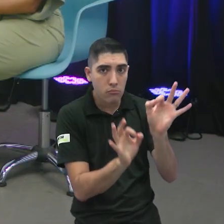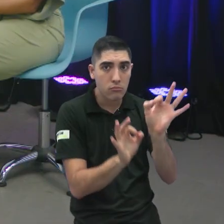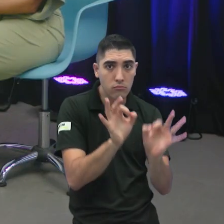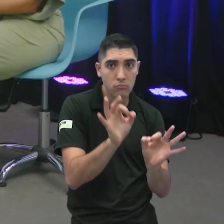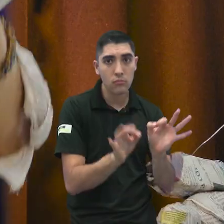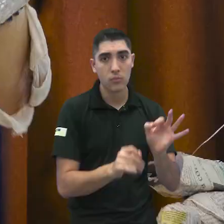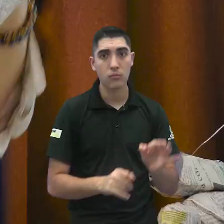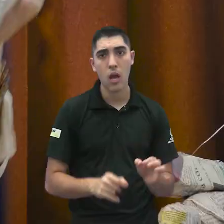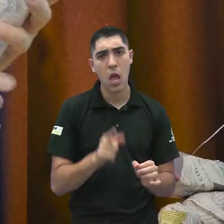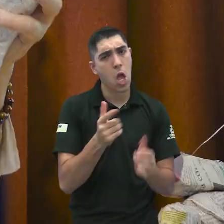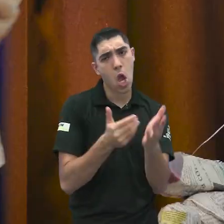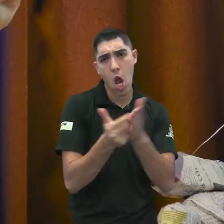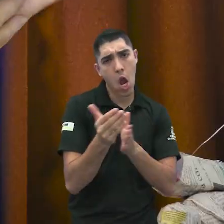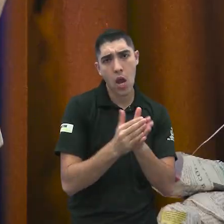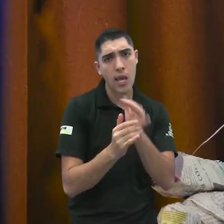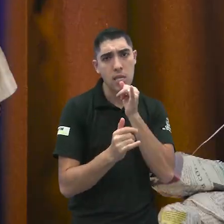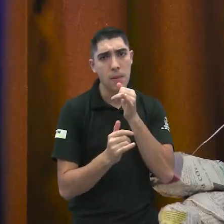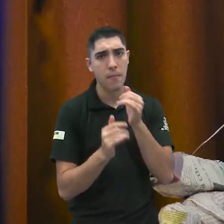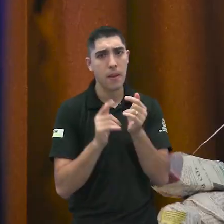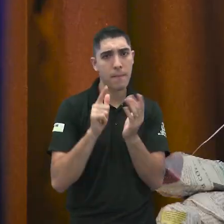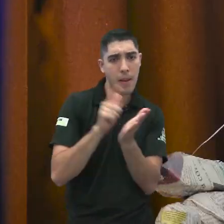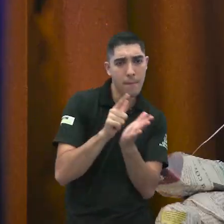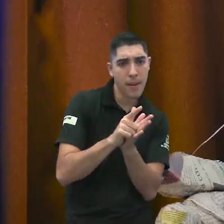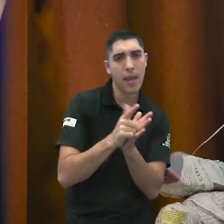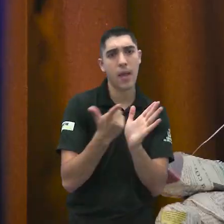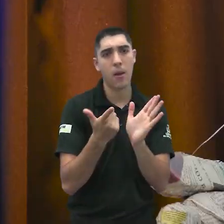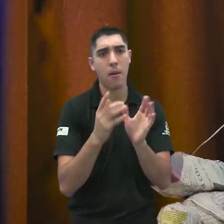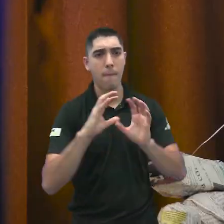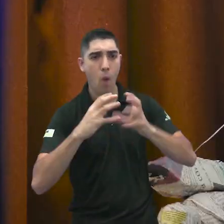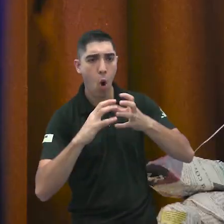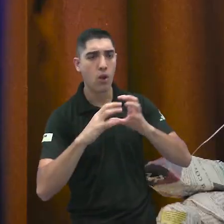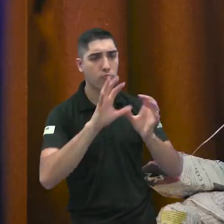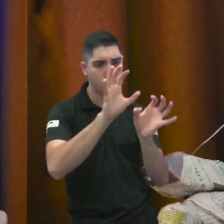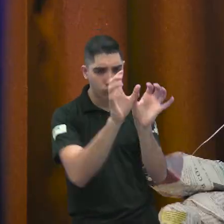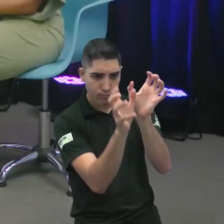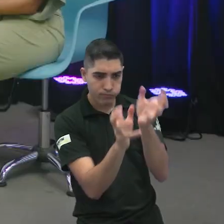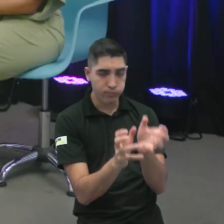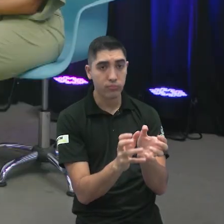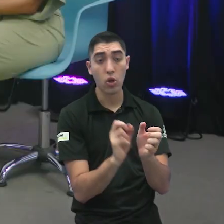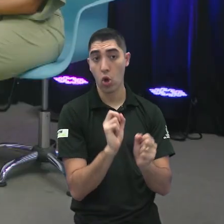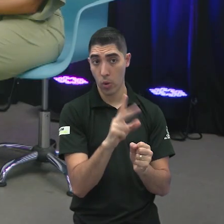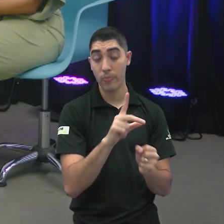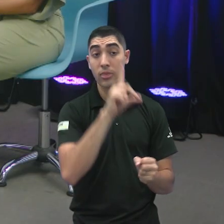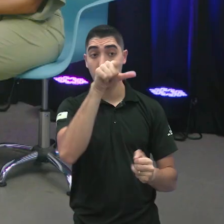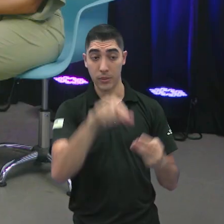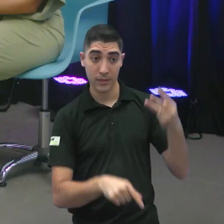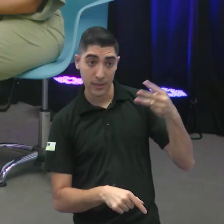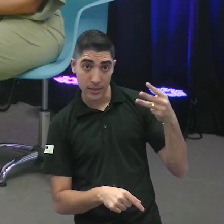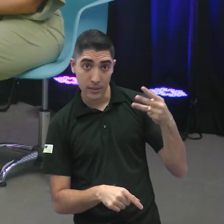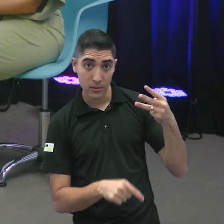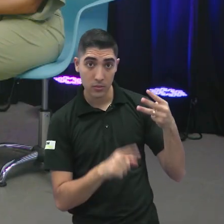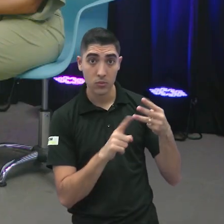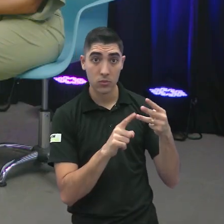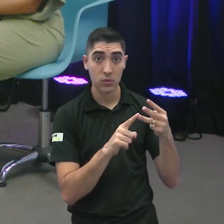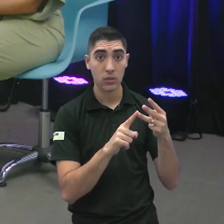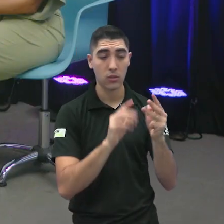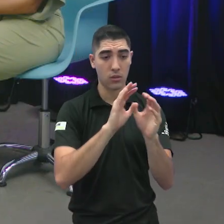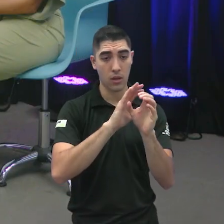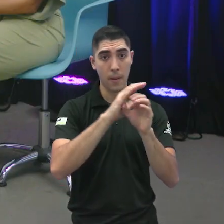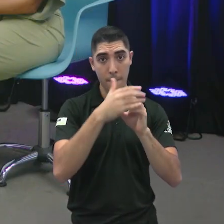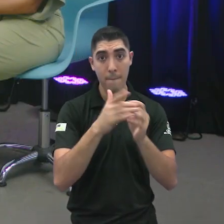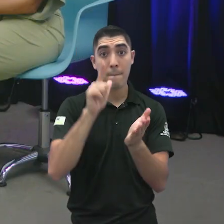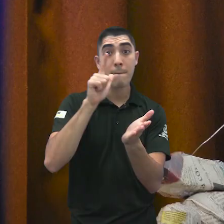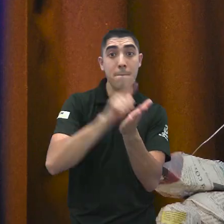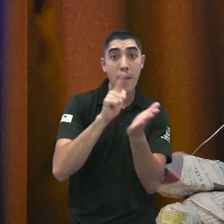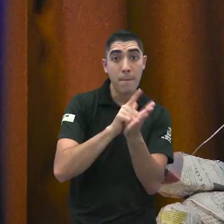Certo. Aí monta aqui, monta de qualquer jeito, embola papel, faz uma peça. A terceira etapa, camadas e